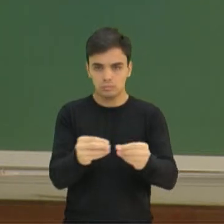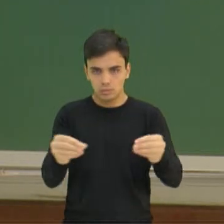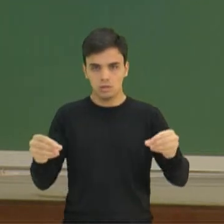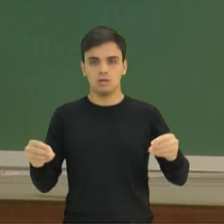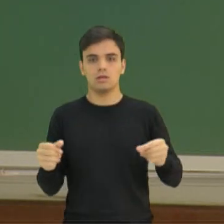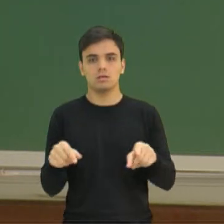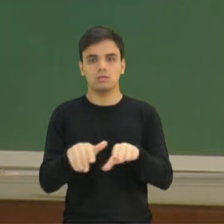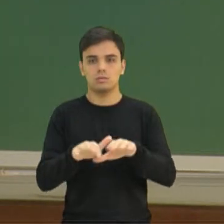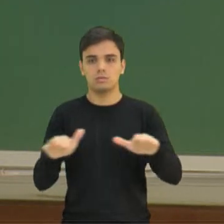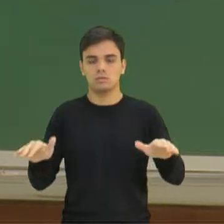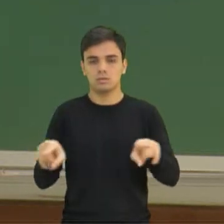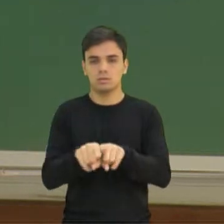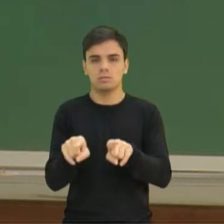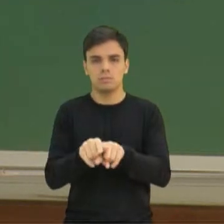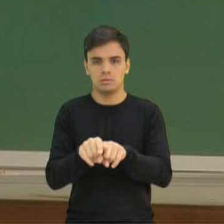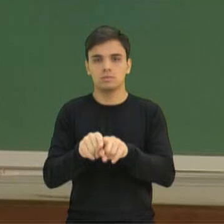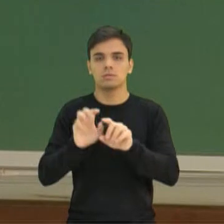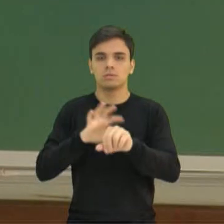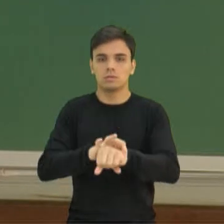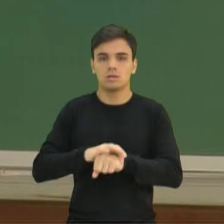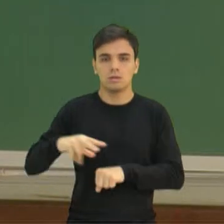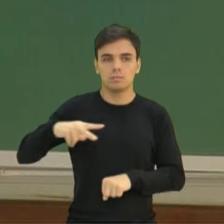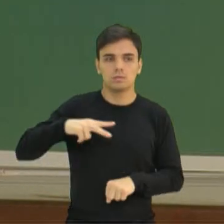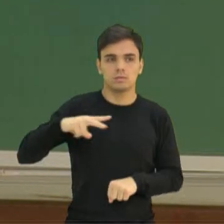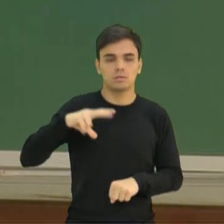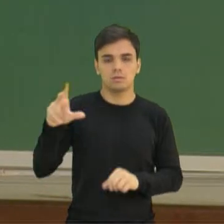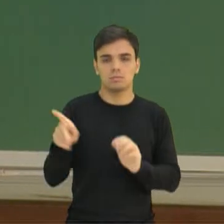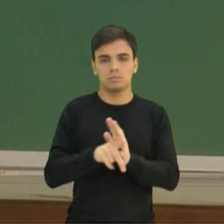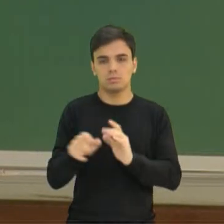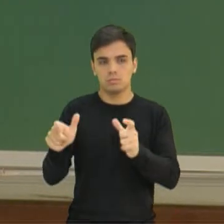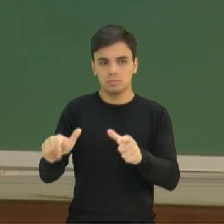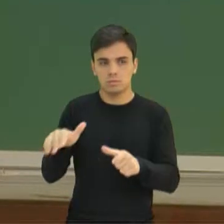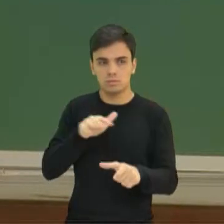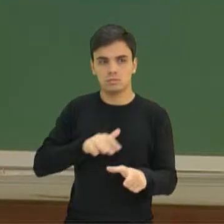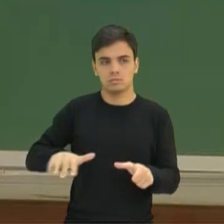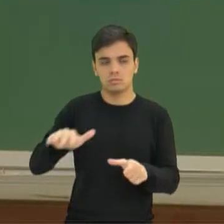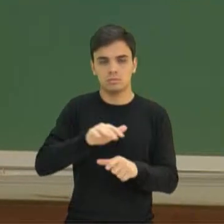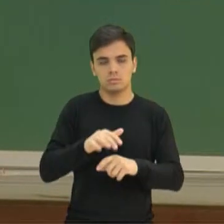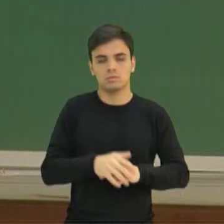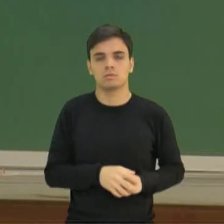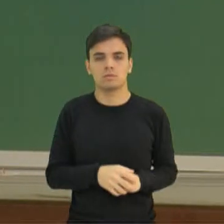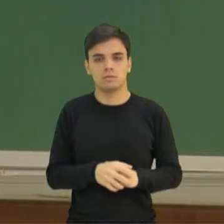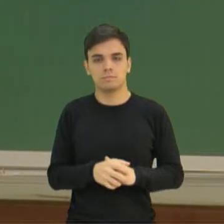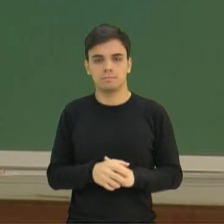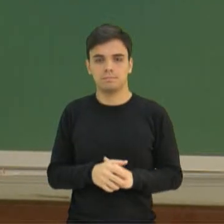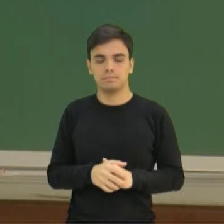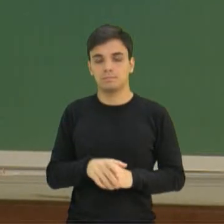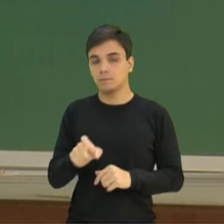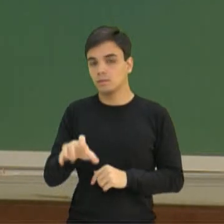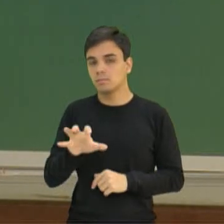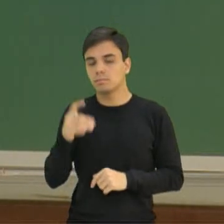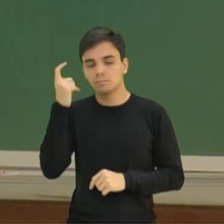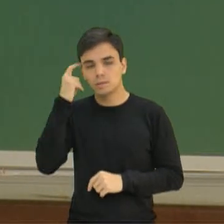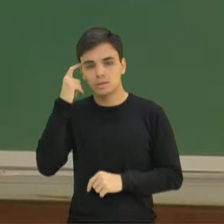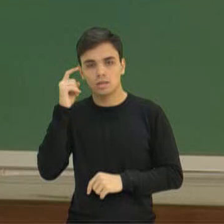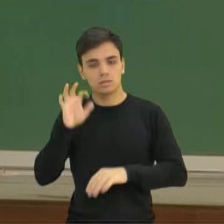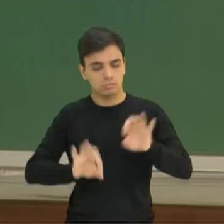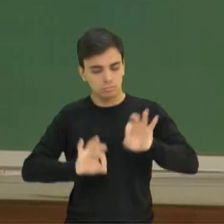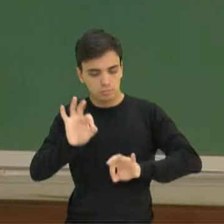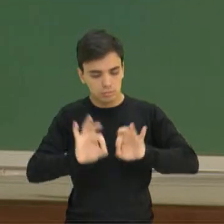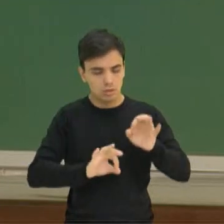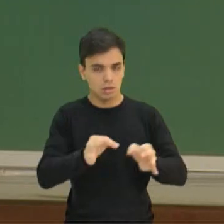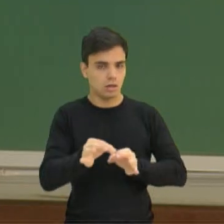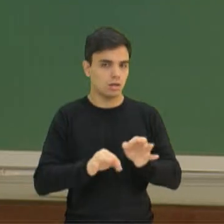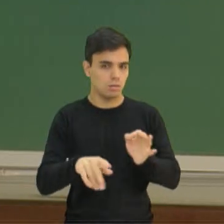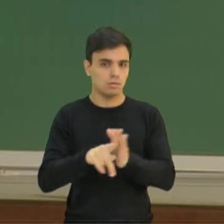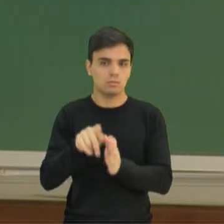as particularidades daquela área. Então, é importante pensar nesses programas, nessas políticas que